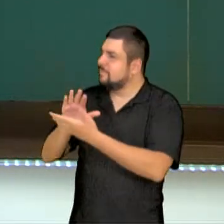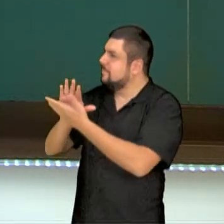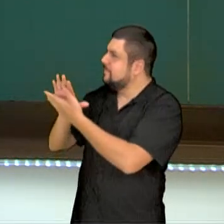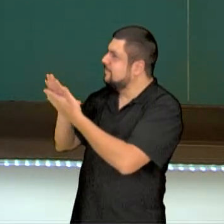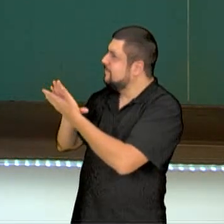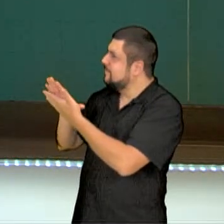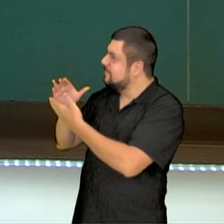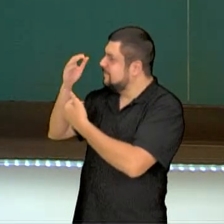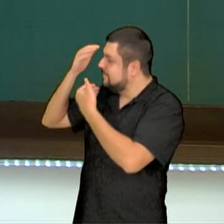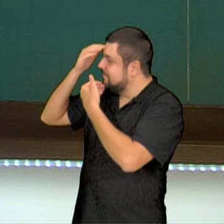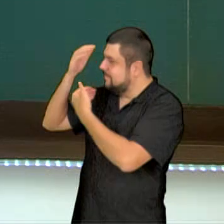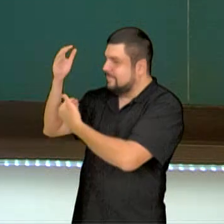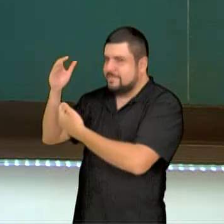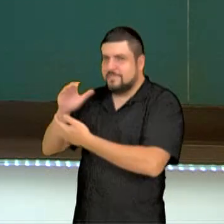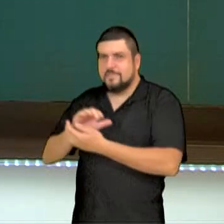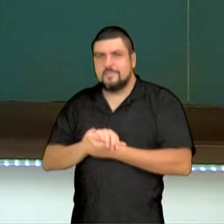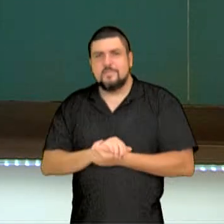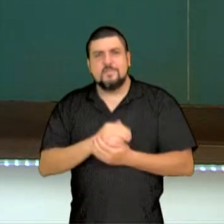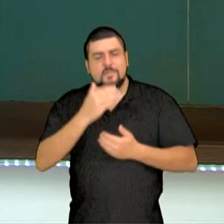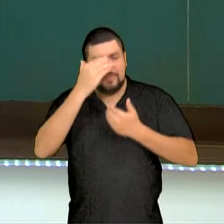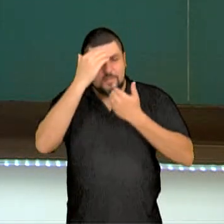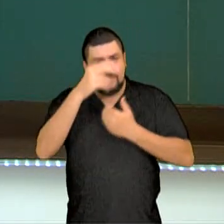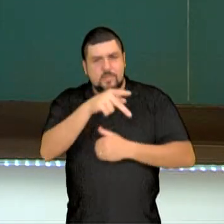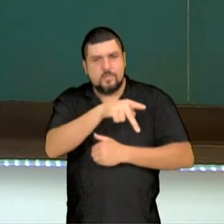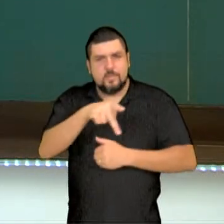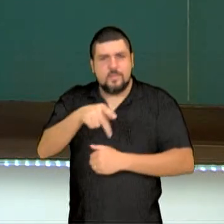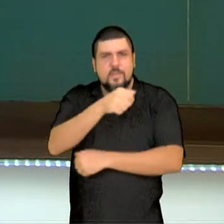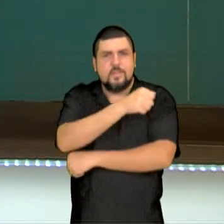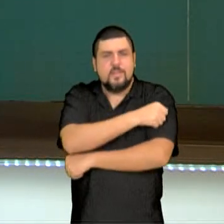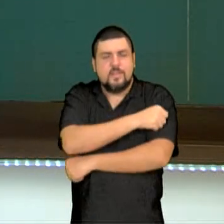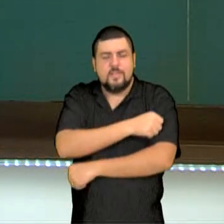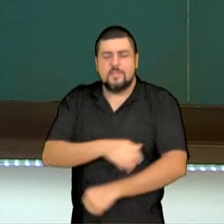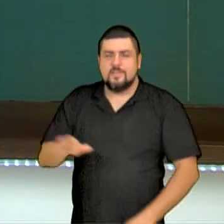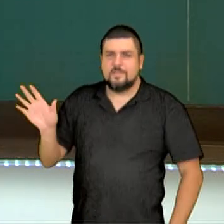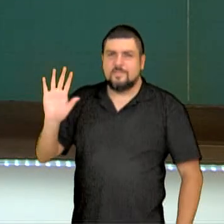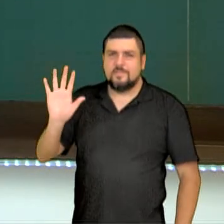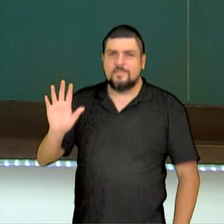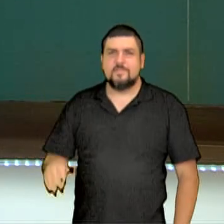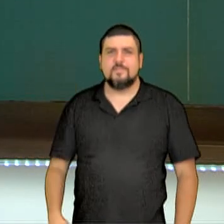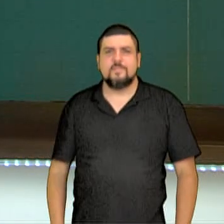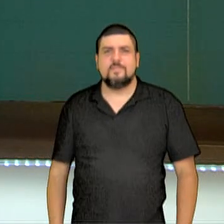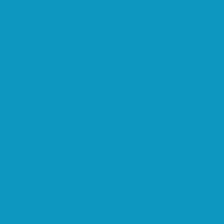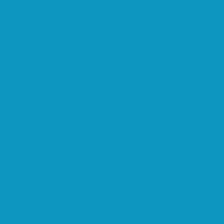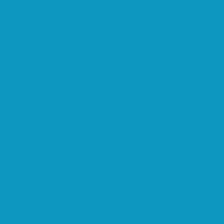Paulo, pela presença. Obrigado, professores. Obrigada, alunos. E até breve.